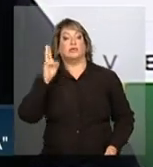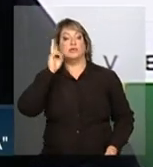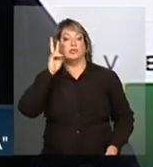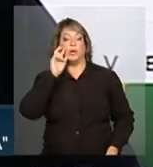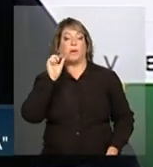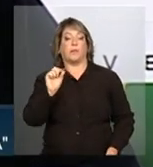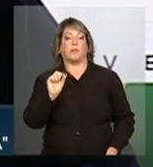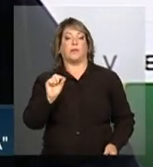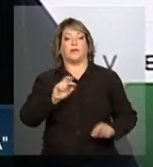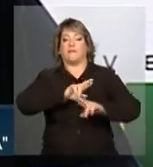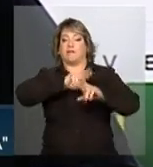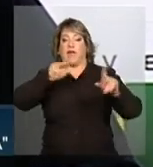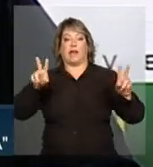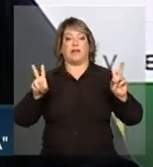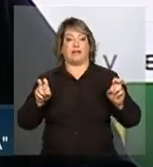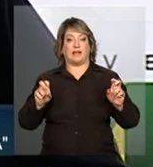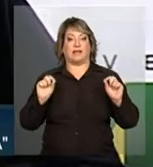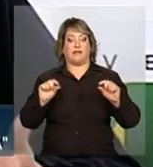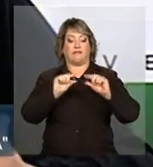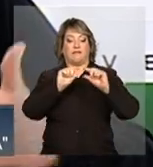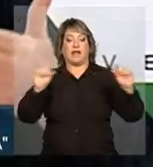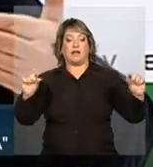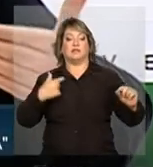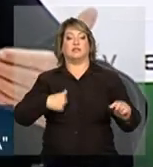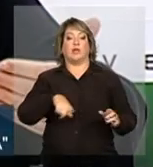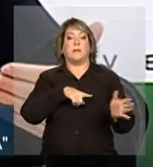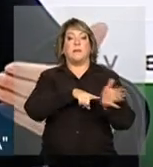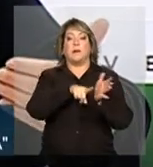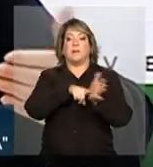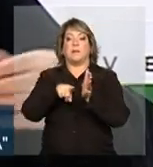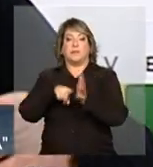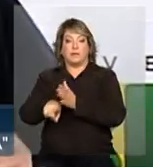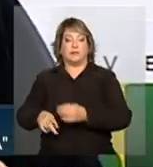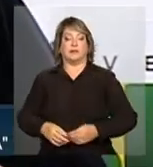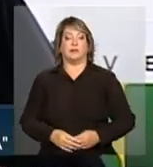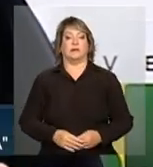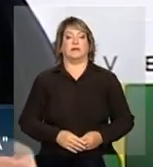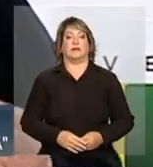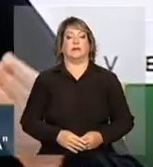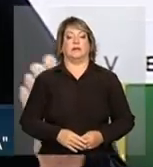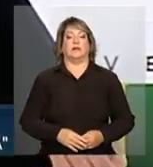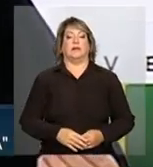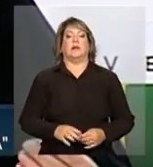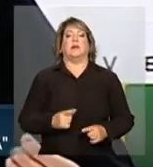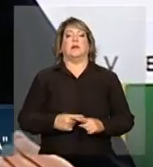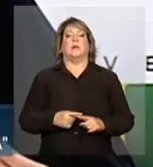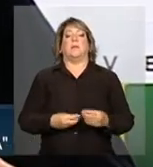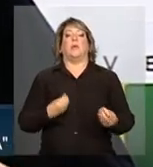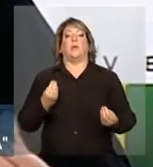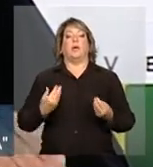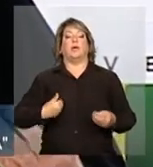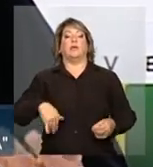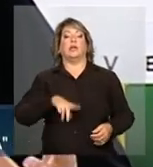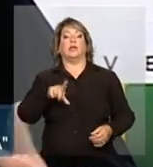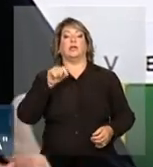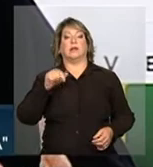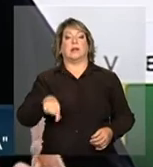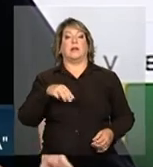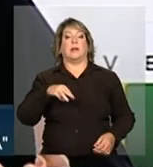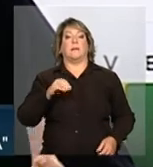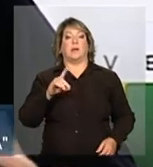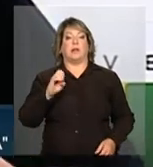importância com relação a frases que nós colocamos. E por que nós escolhemos este